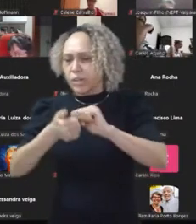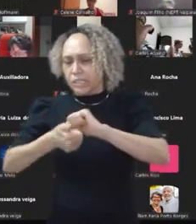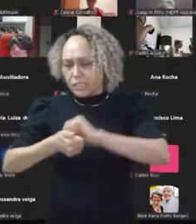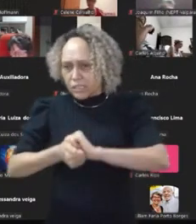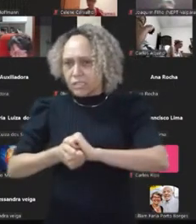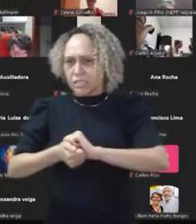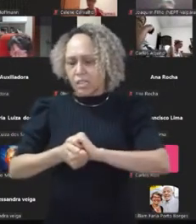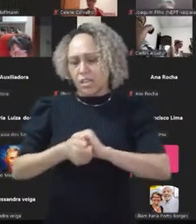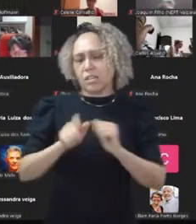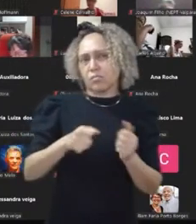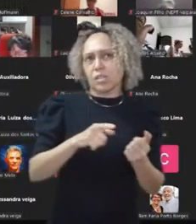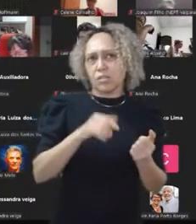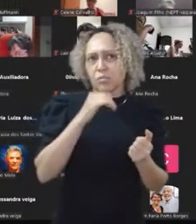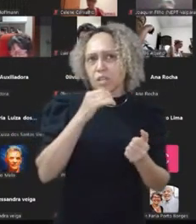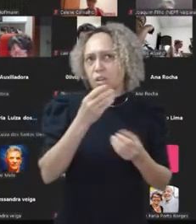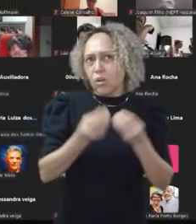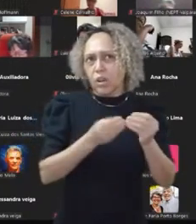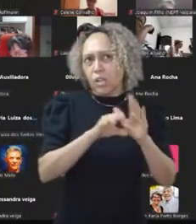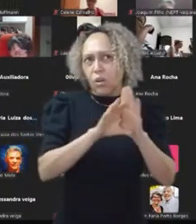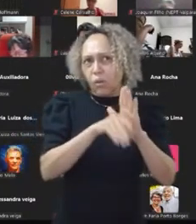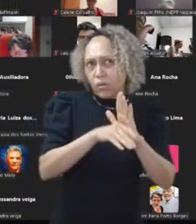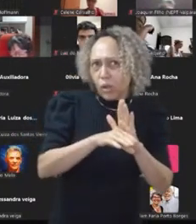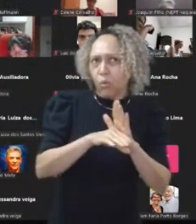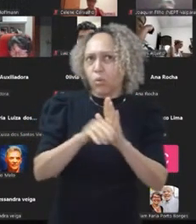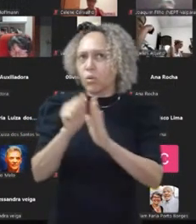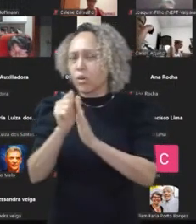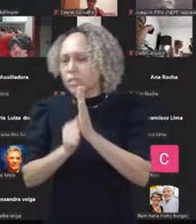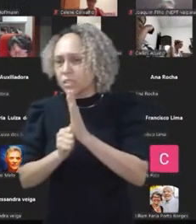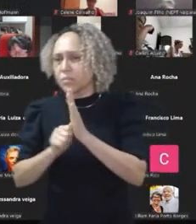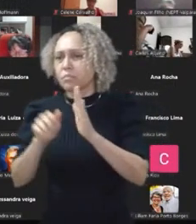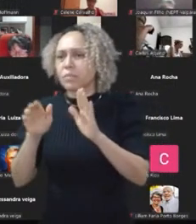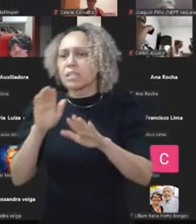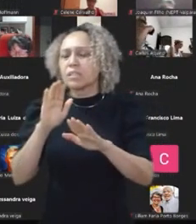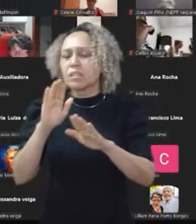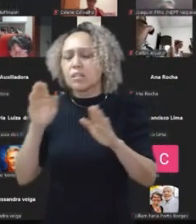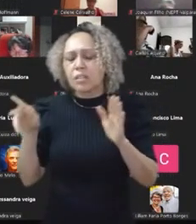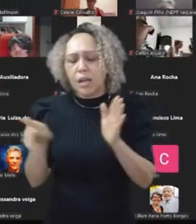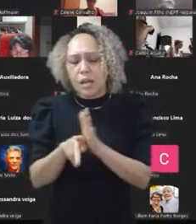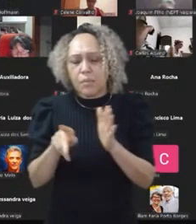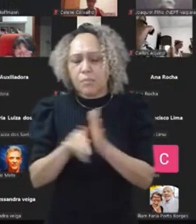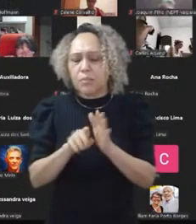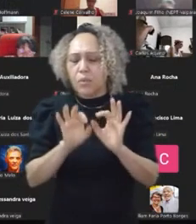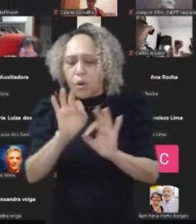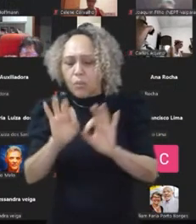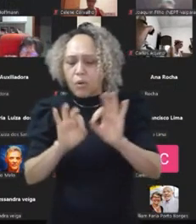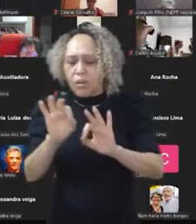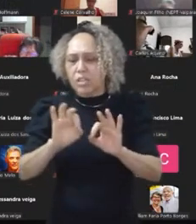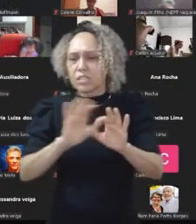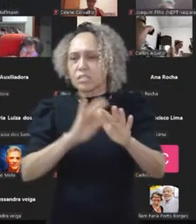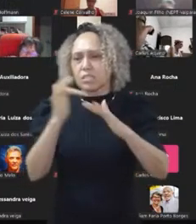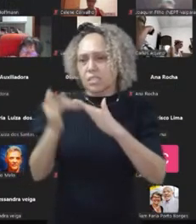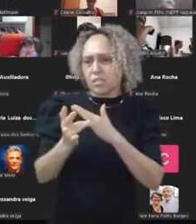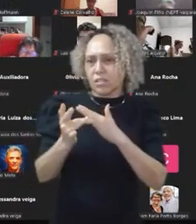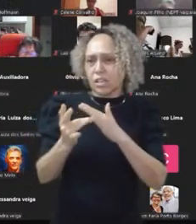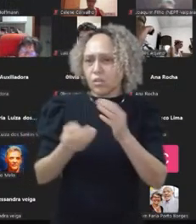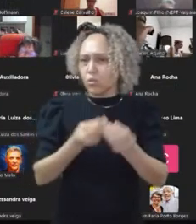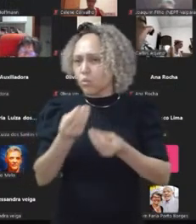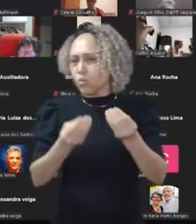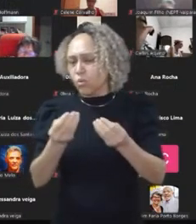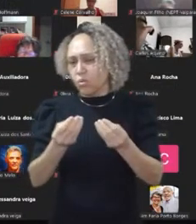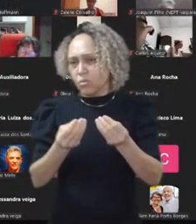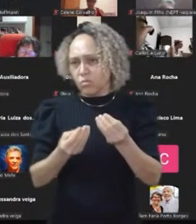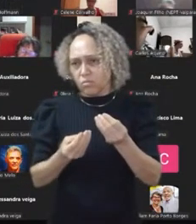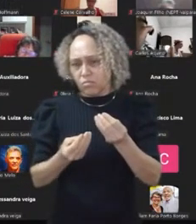algoritmo ou do conteúdo que ali Tá circulando mas o que a gente chama da própria arquitetura dessas redes sociais ao contrário de um